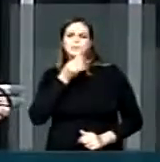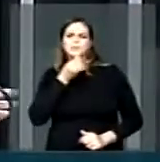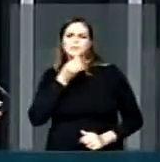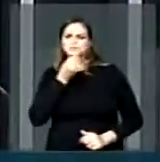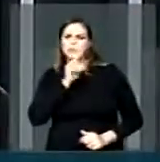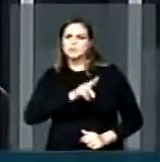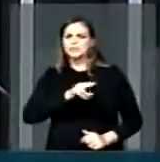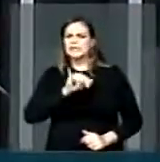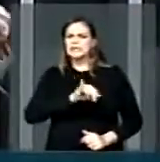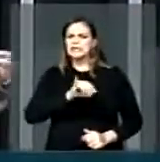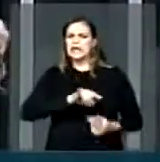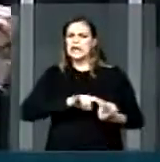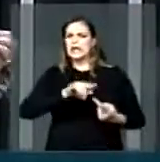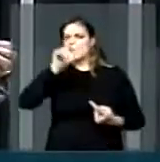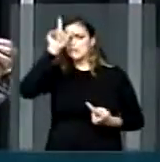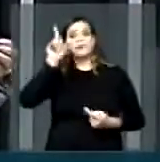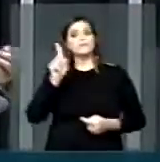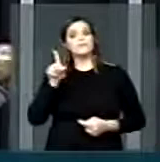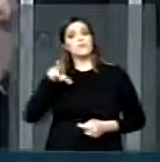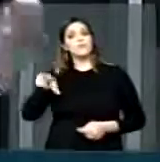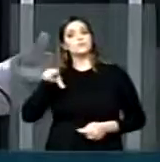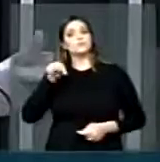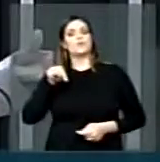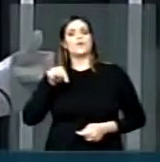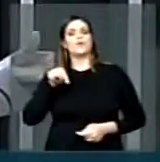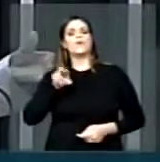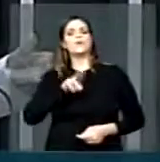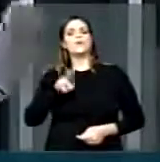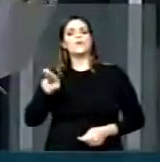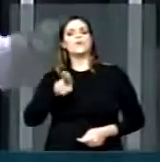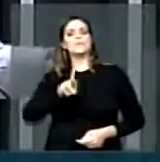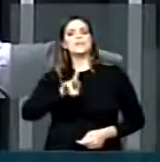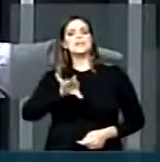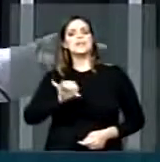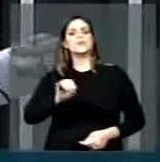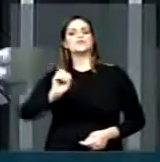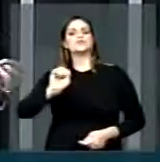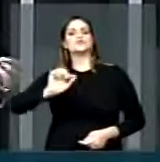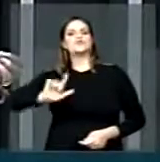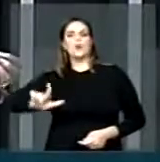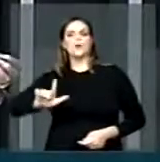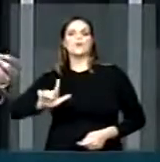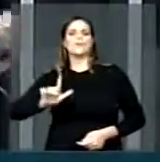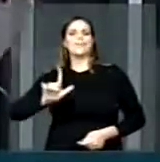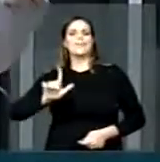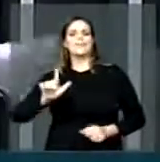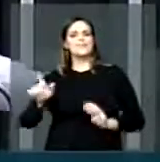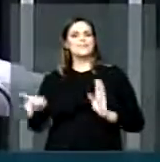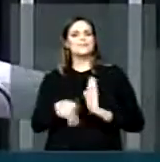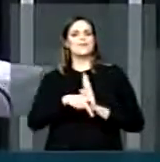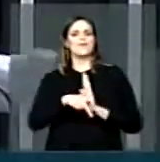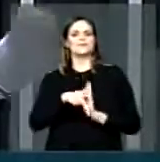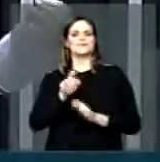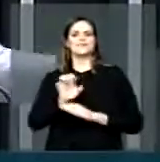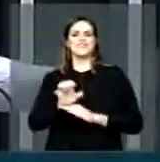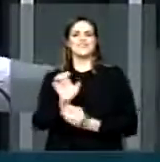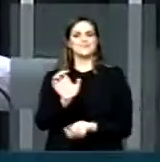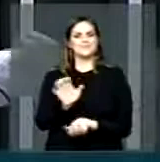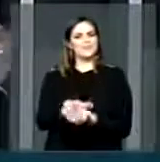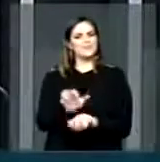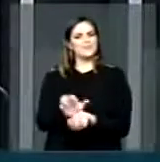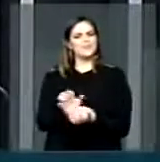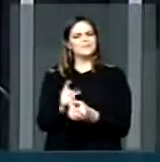Itália, e o vinho escolhido por ele foi o Rio Sol, que é de Lagoa Grande, no estado de Pernambuco,